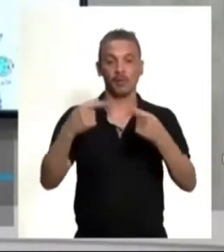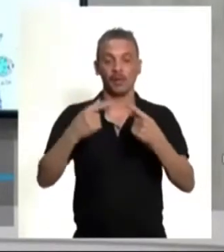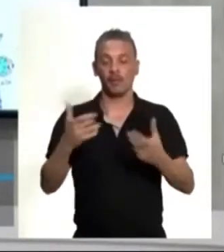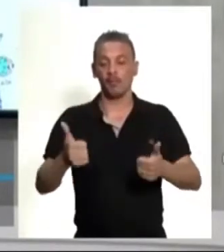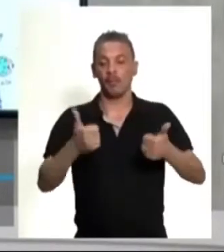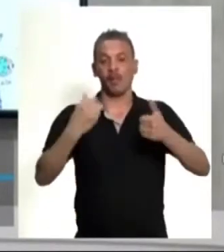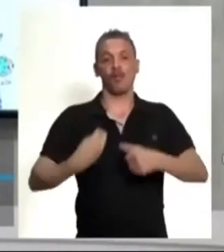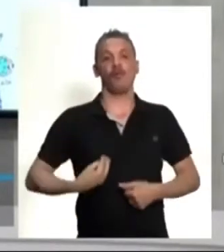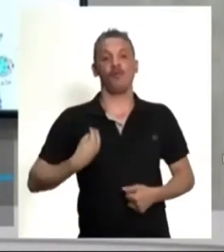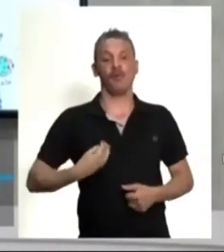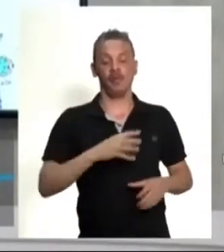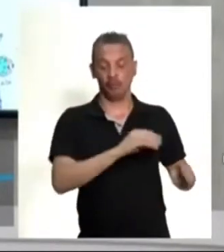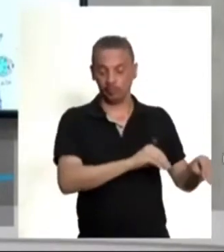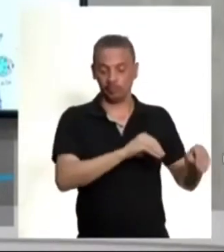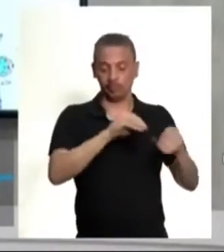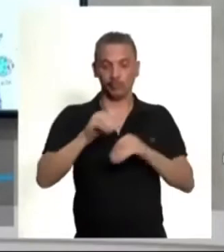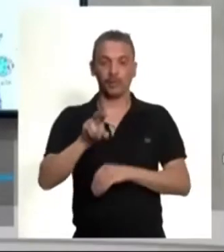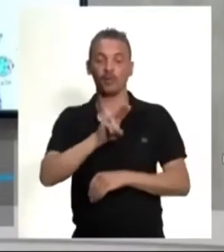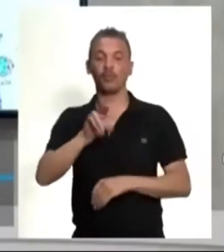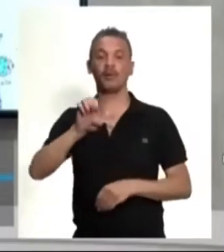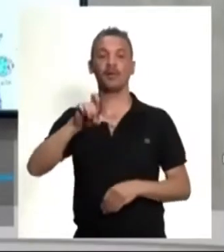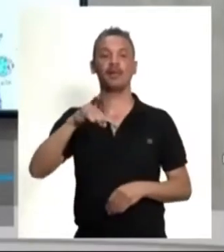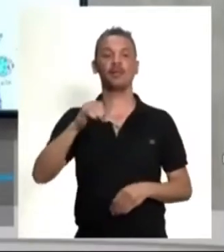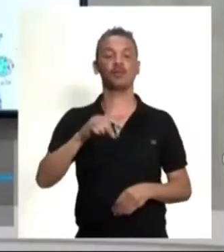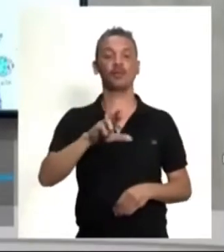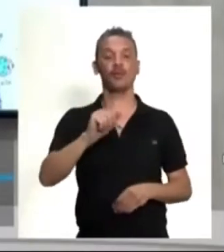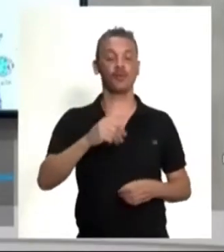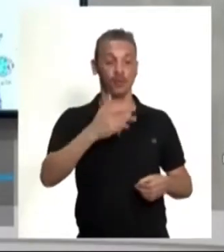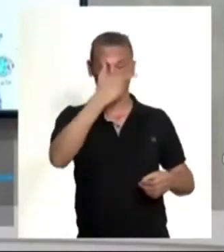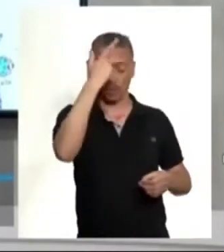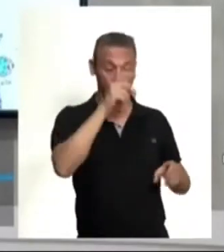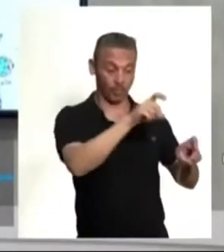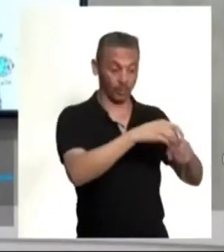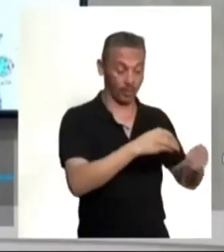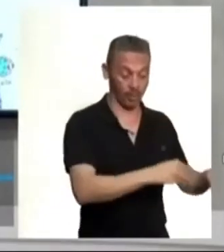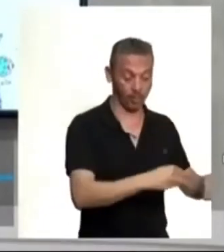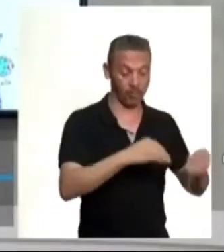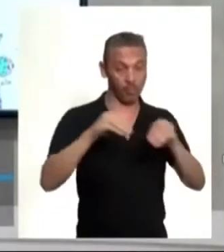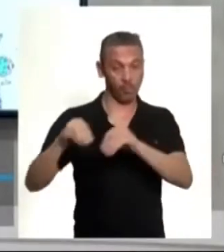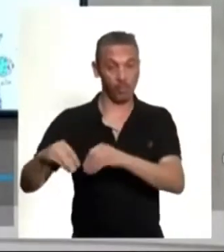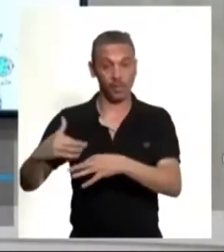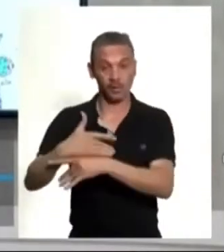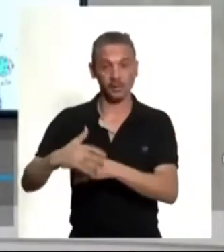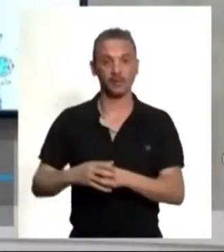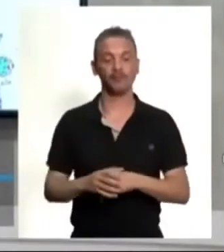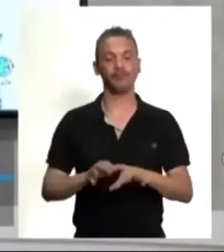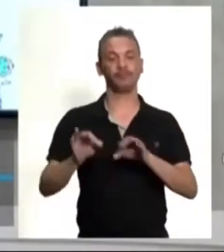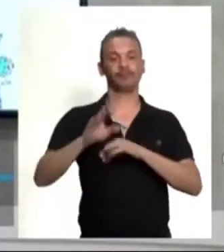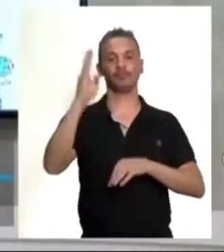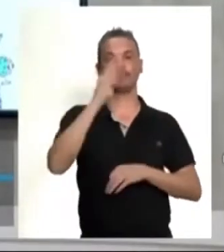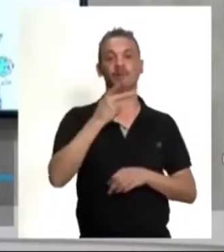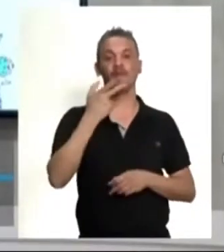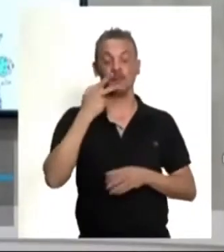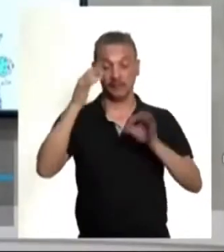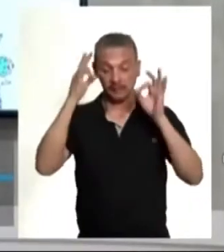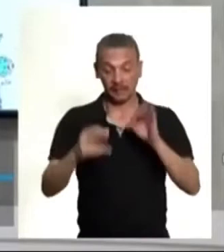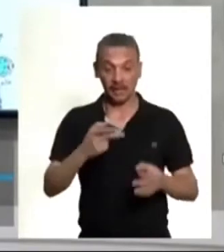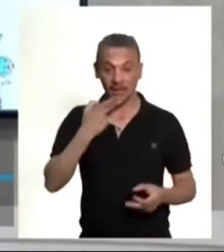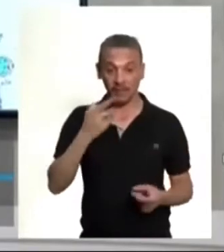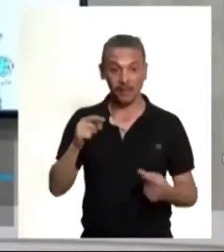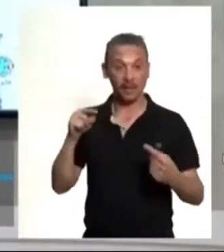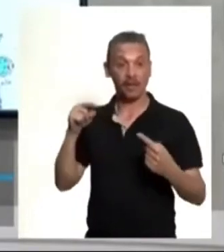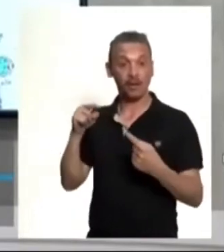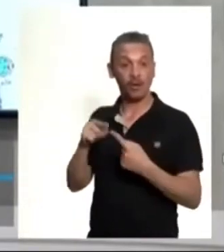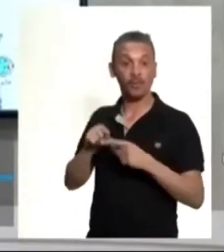vida, provocando assim o êxodo rural brasileiro. Olha só, sobre a urbanização do Brasil, é correto afirmar que teve como uma de